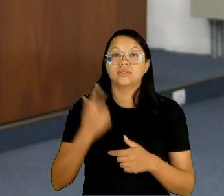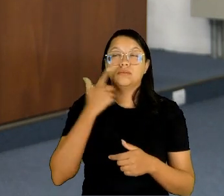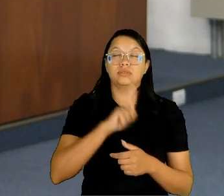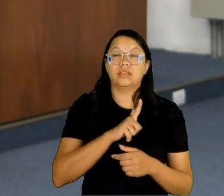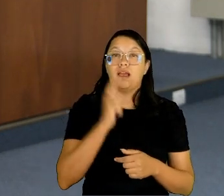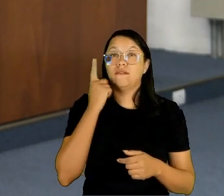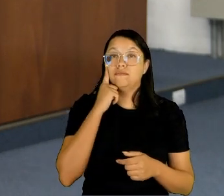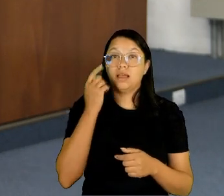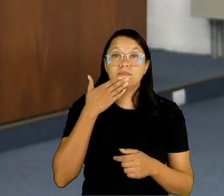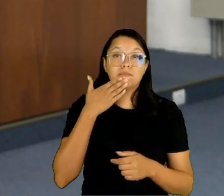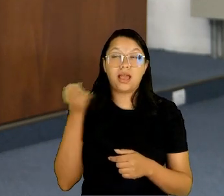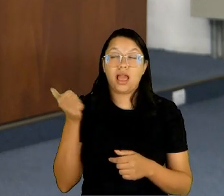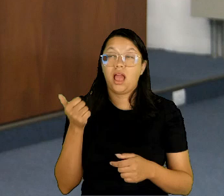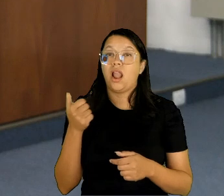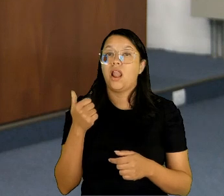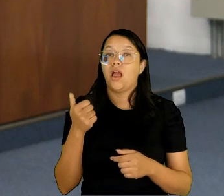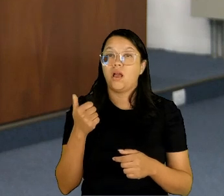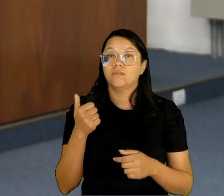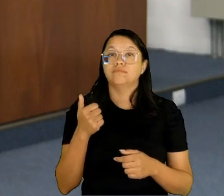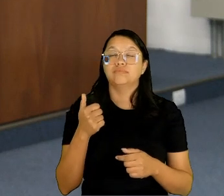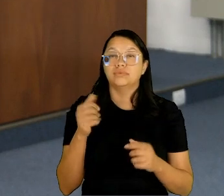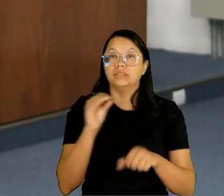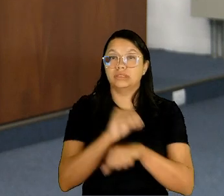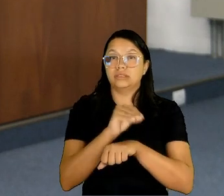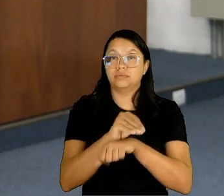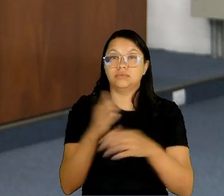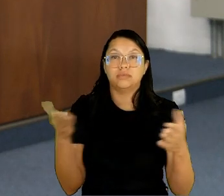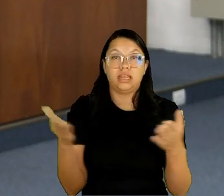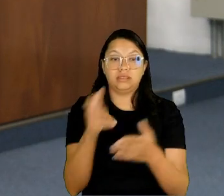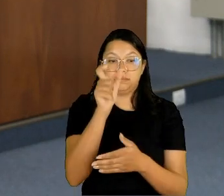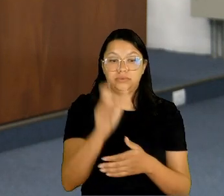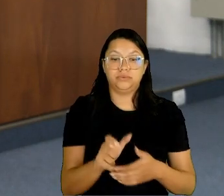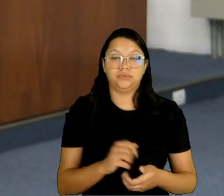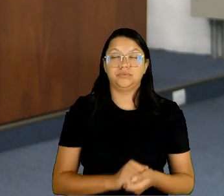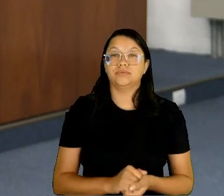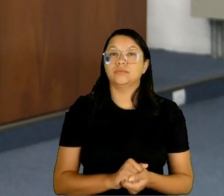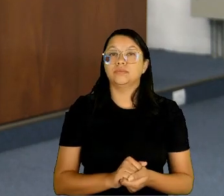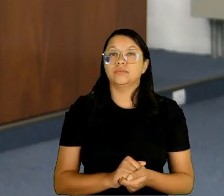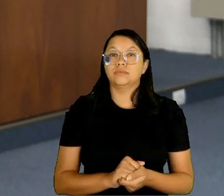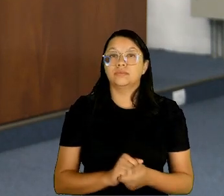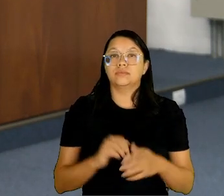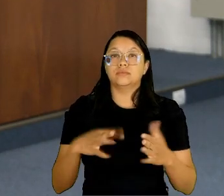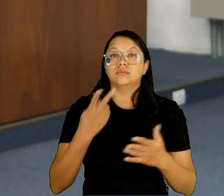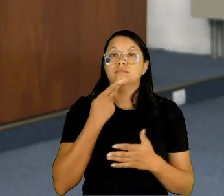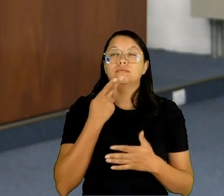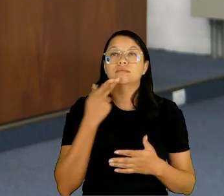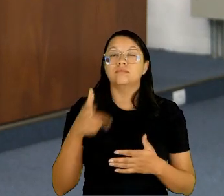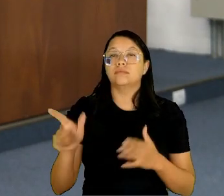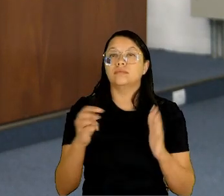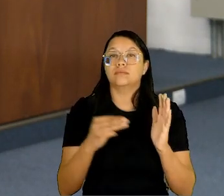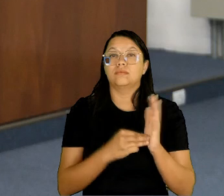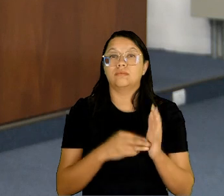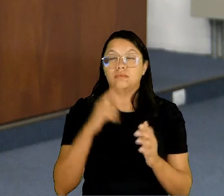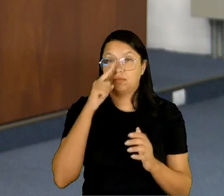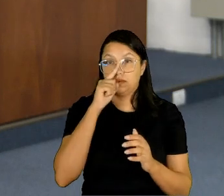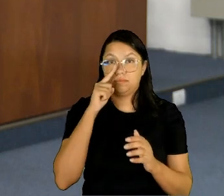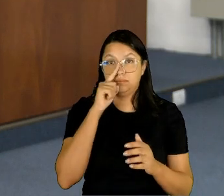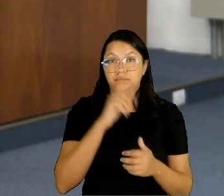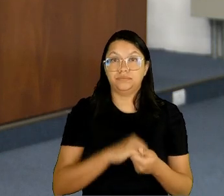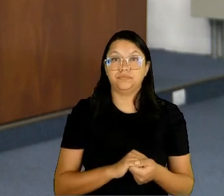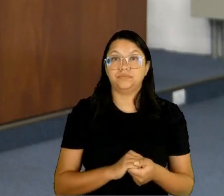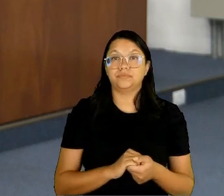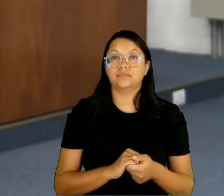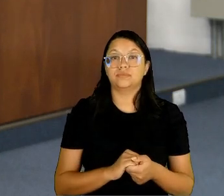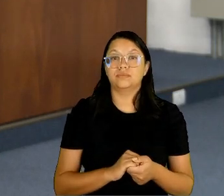cronicamente, para conseguir estabelecer o melhor plano de tratamento para esse paciente. Quando a gente fala de outro fator de risco,